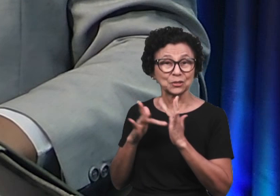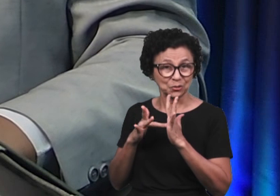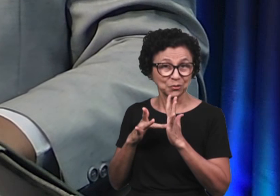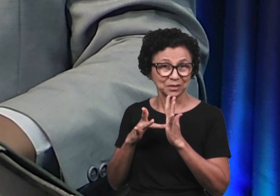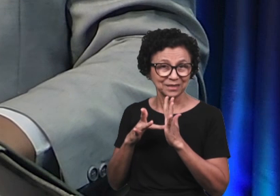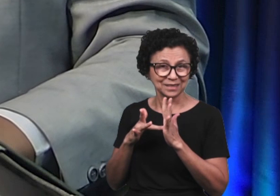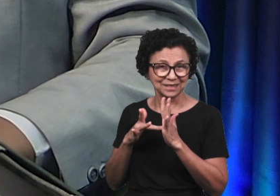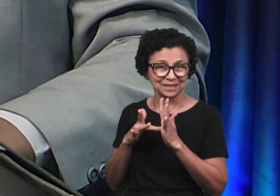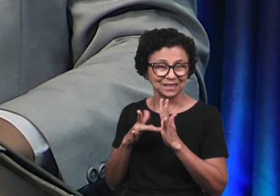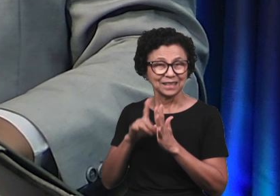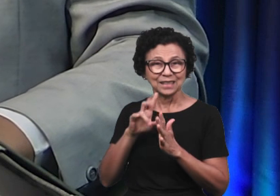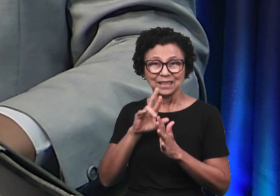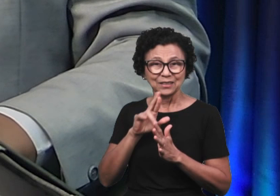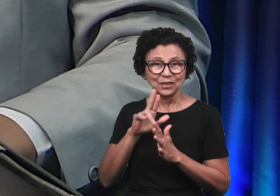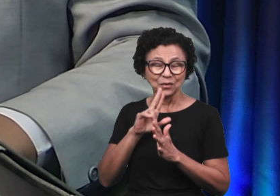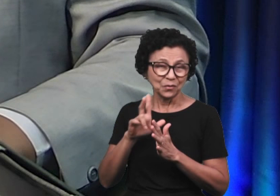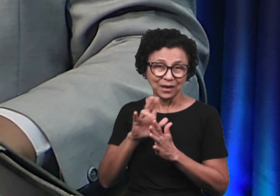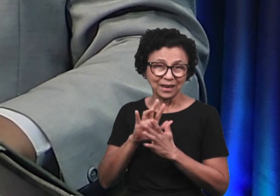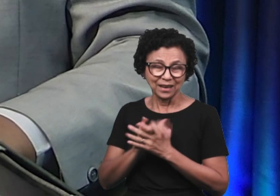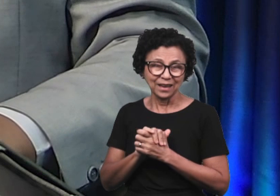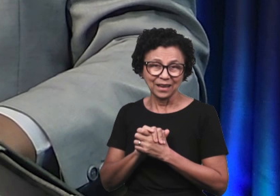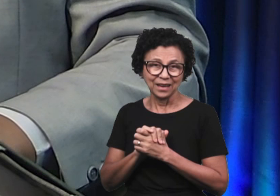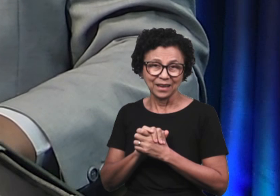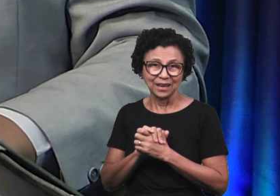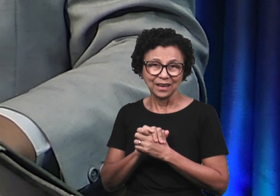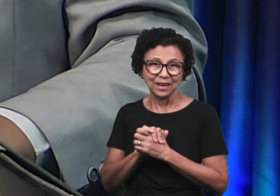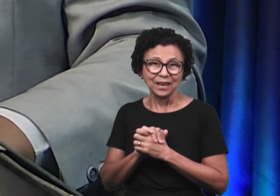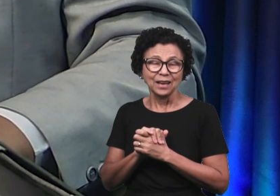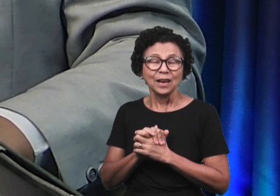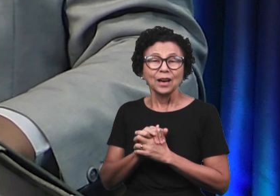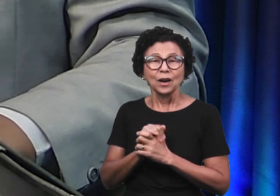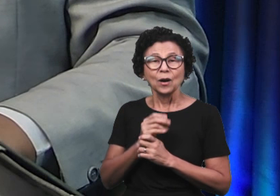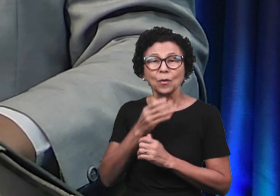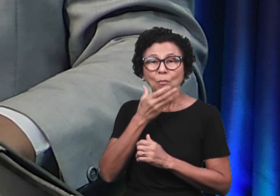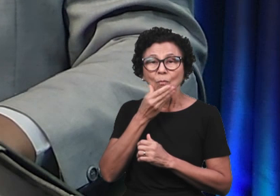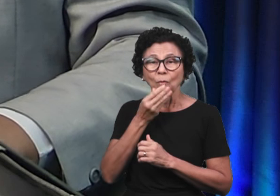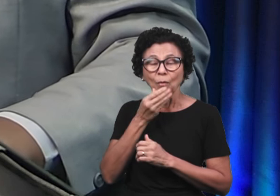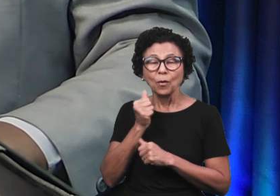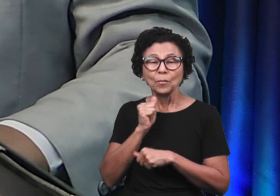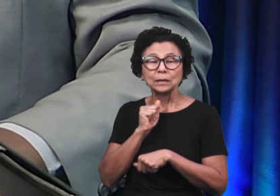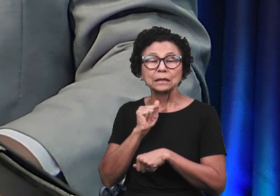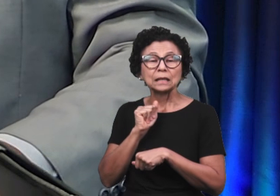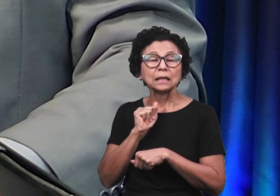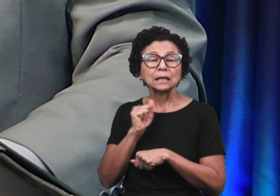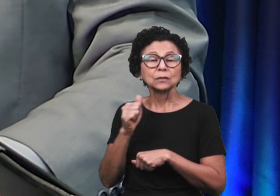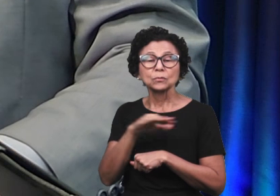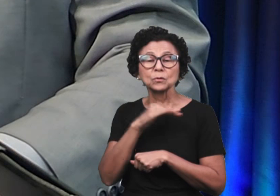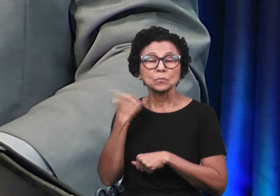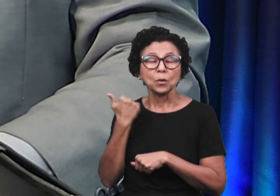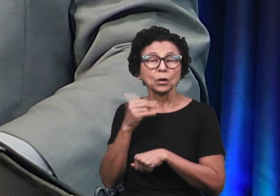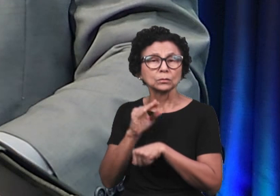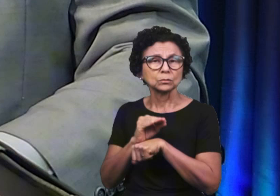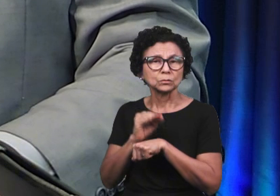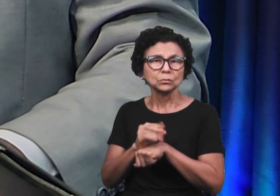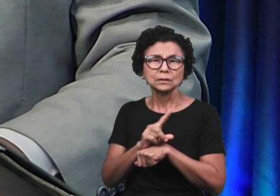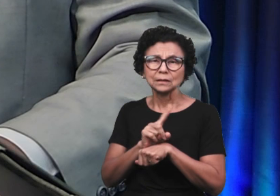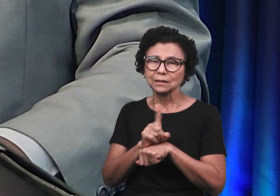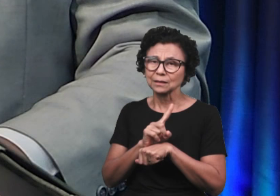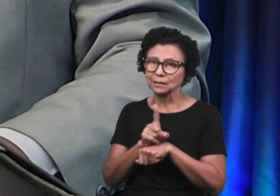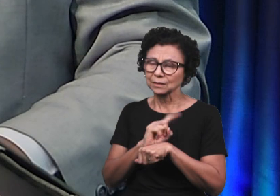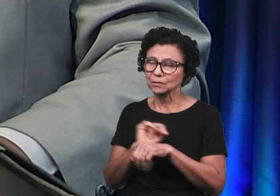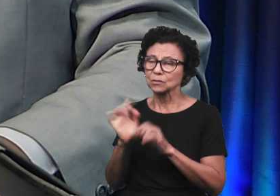mortos. Jesus é aquele que cuida dos vivos. Amém. Né? É muito interessante